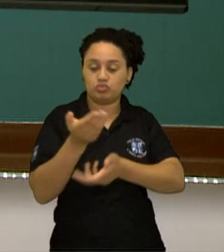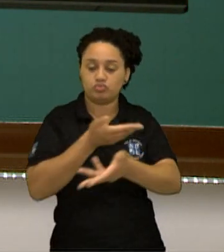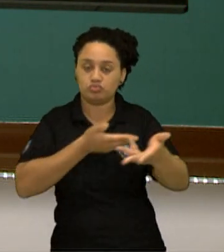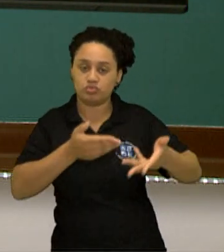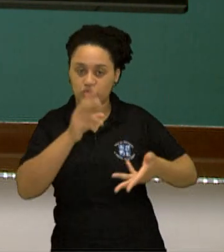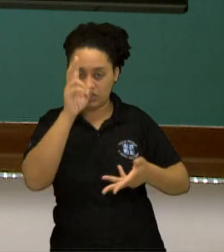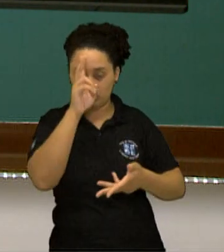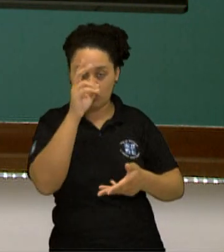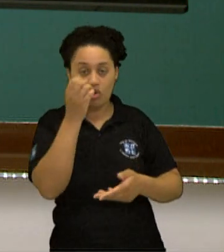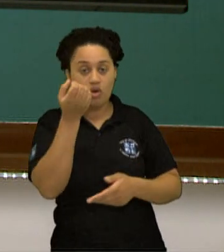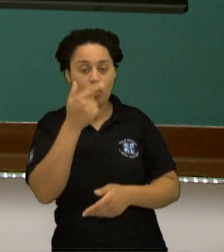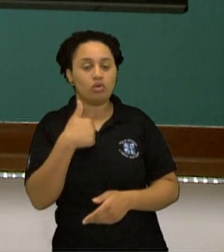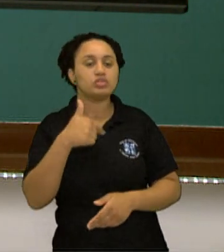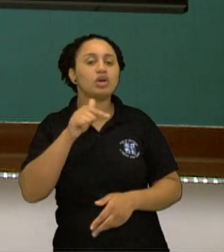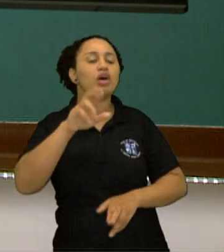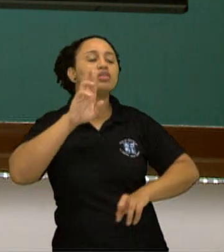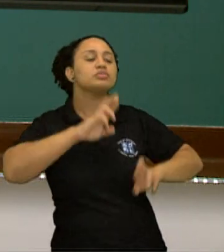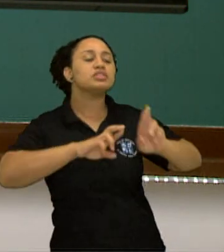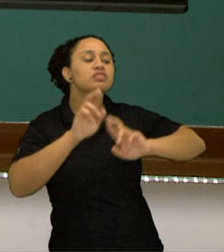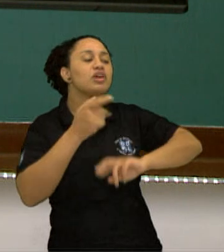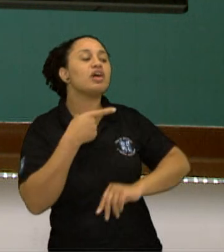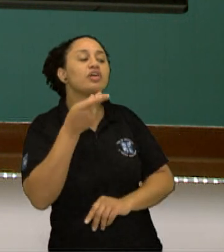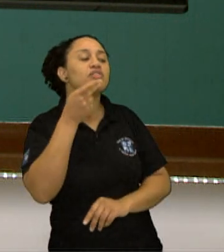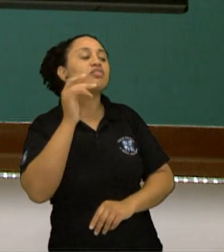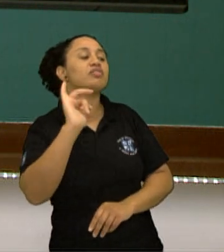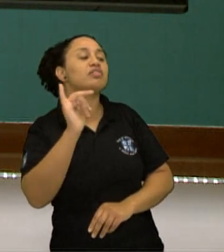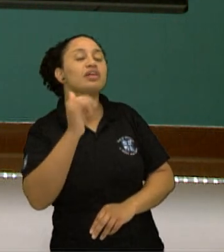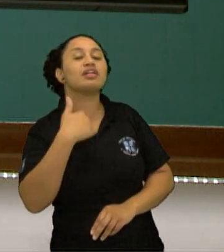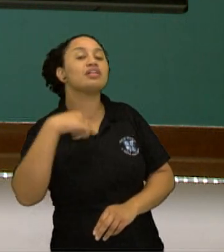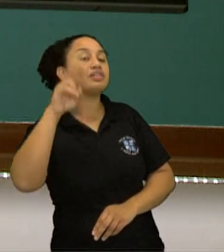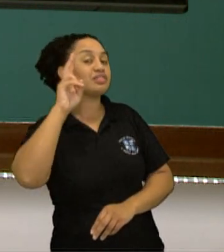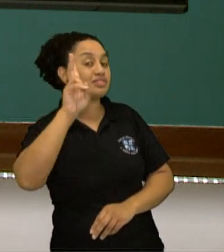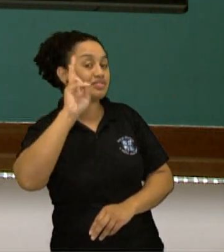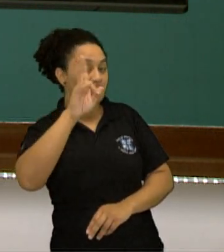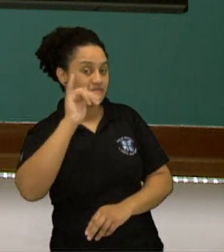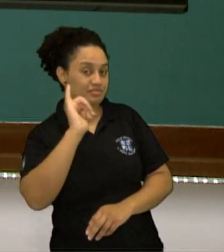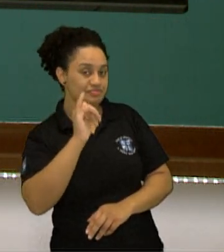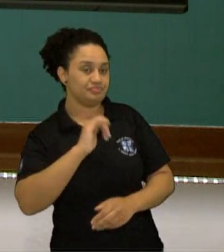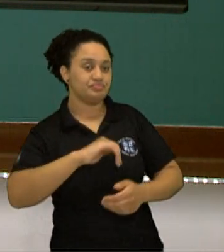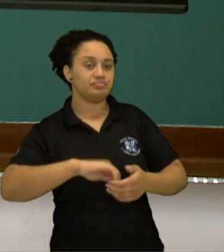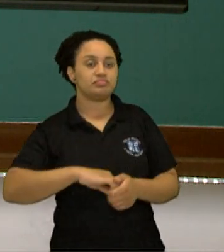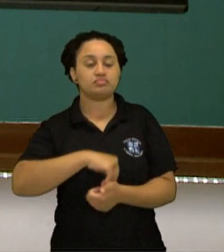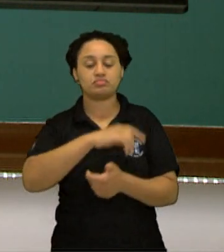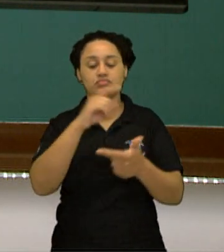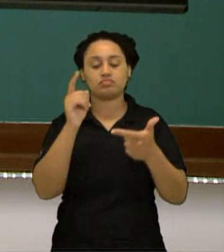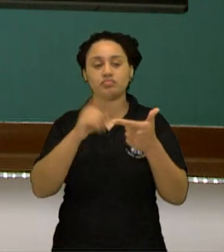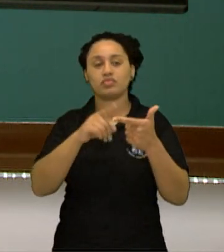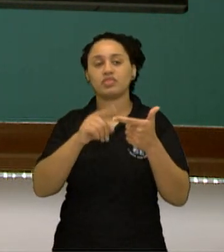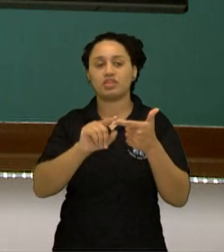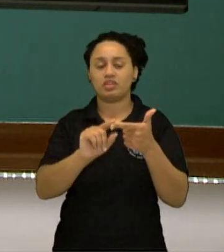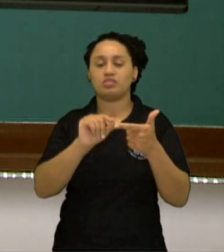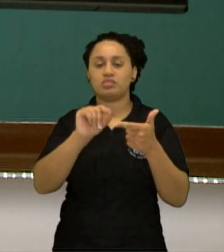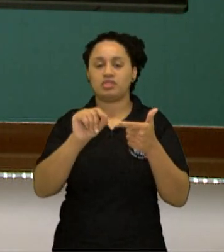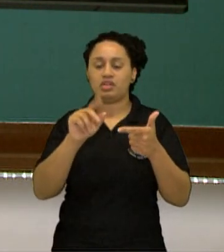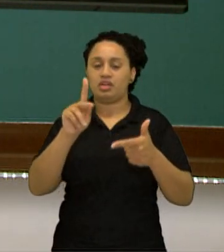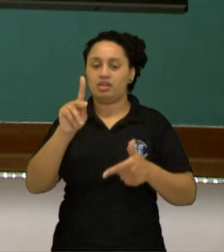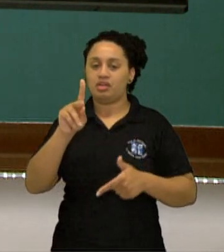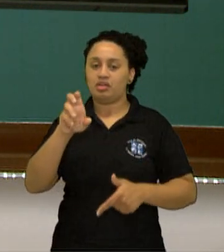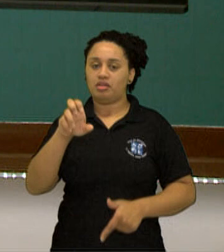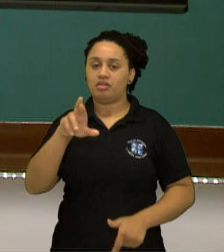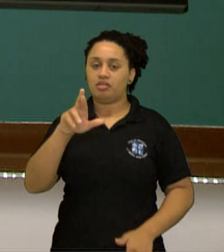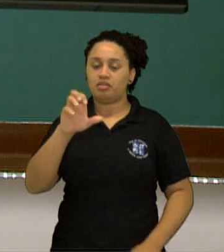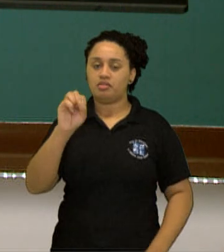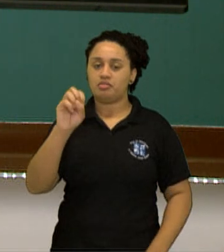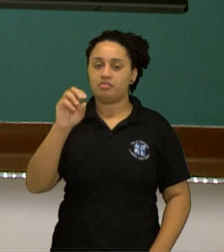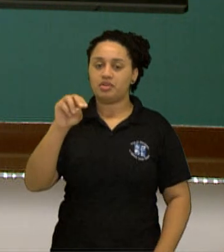narrador observador, narrado em terceira pessoa. O segundo elemento principal de um conto